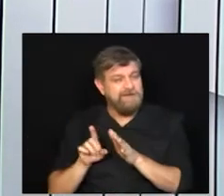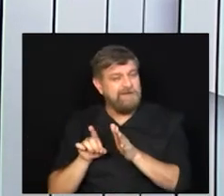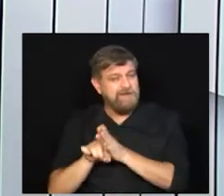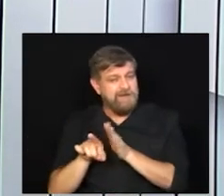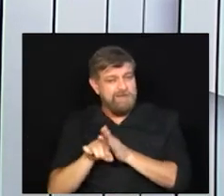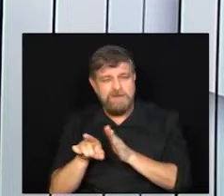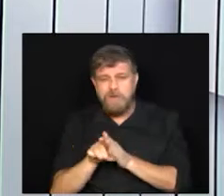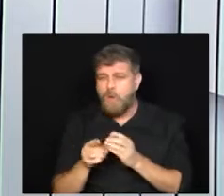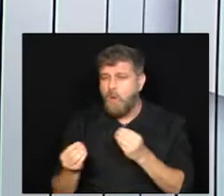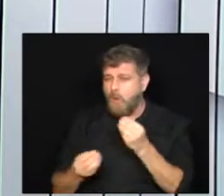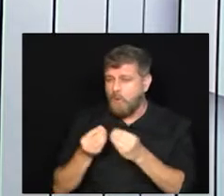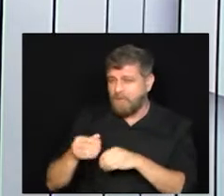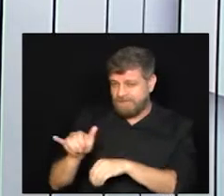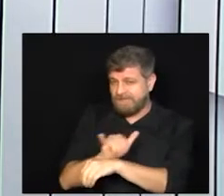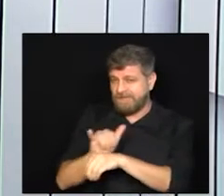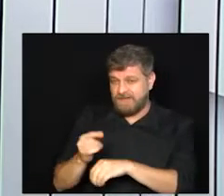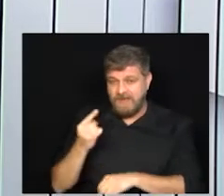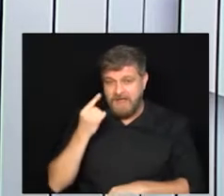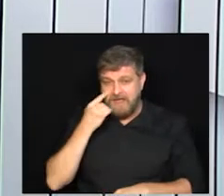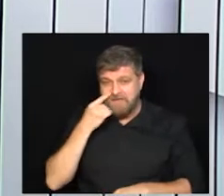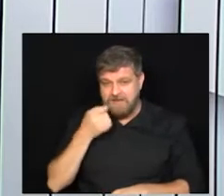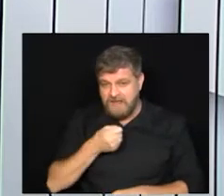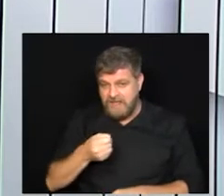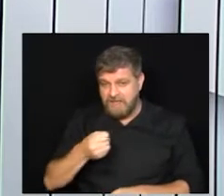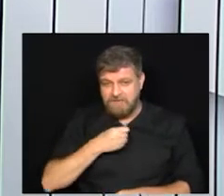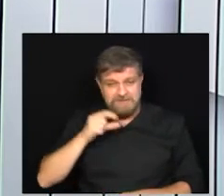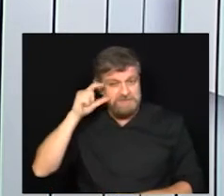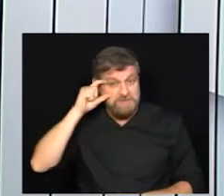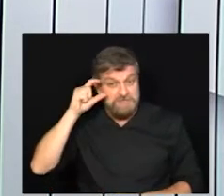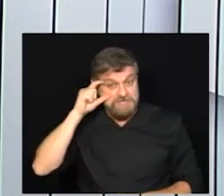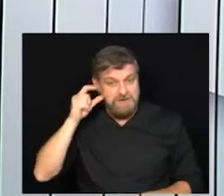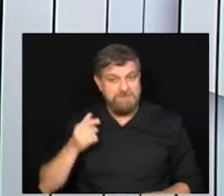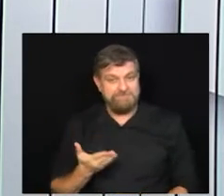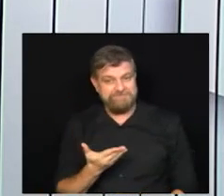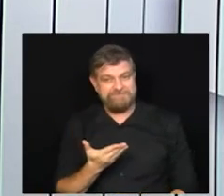este procedimento? Confira na reportagem de Michel Amorim.